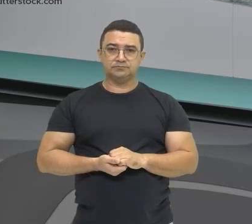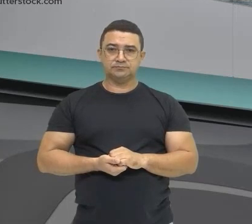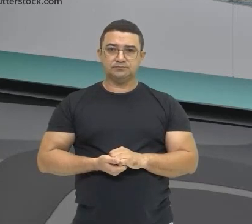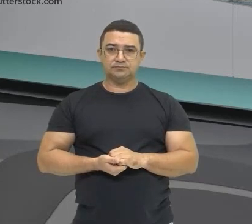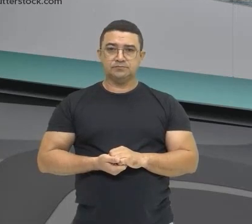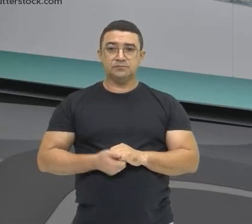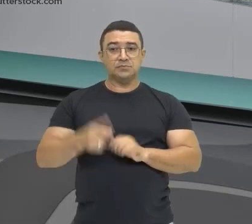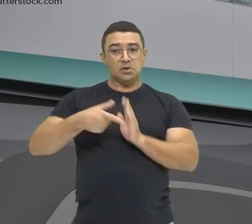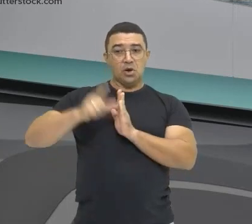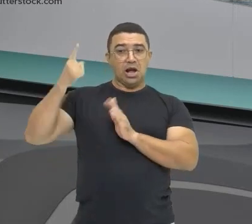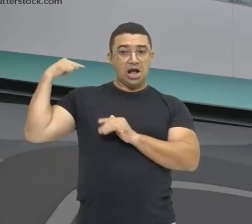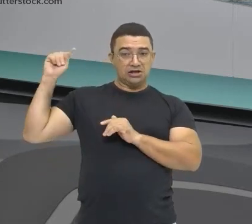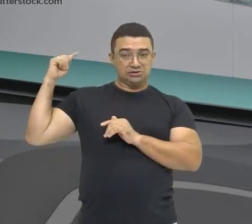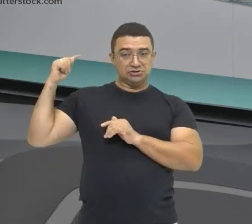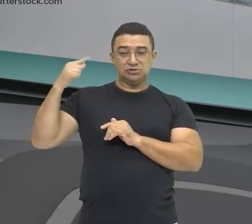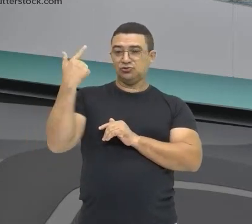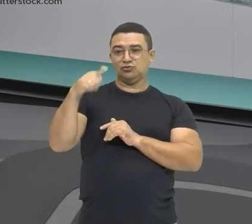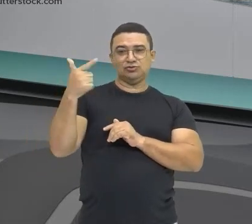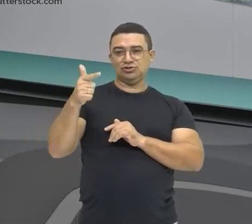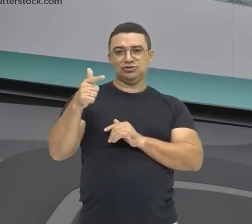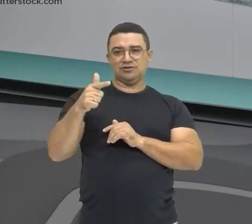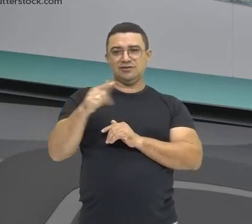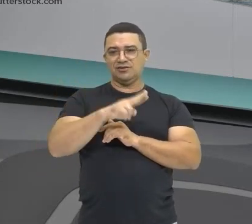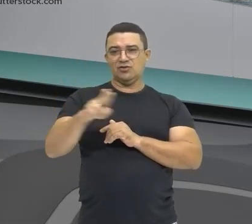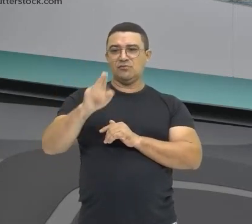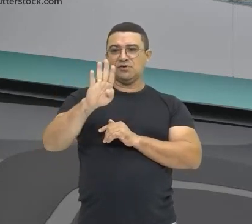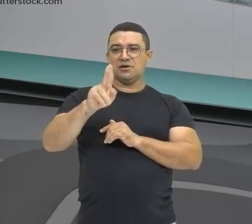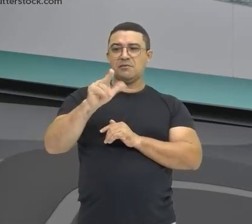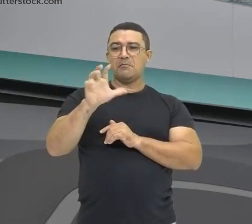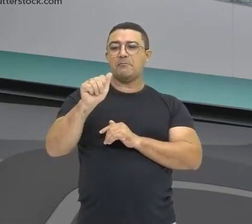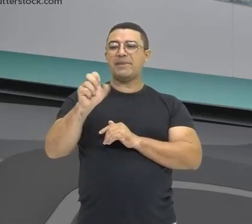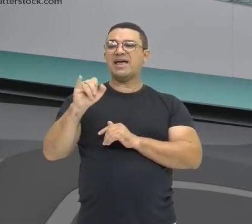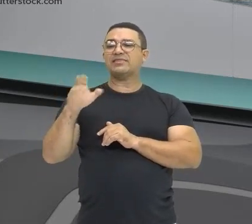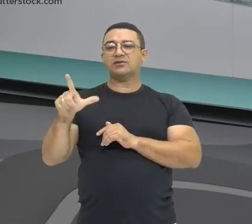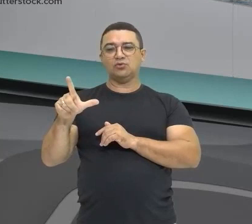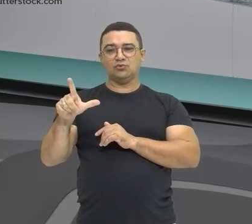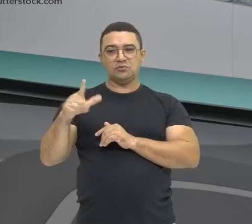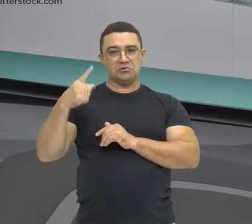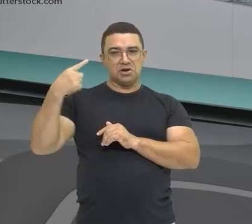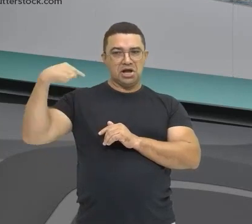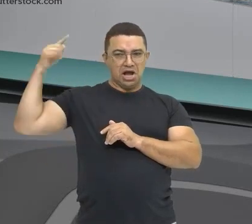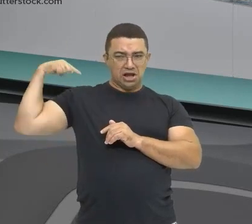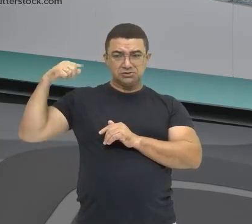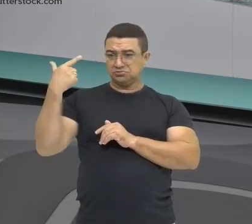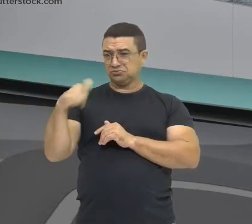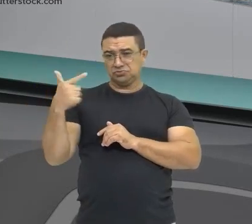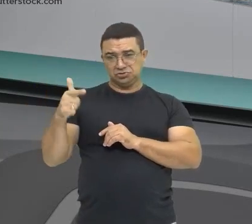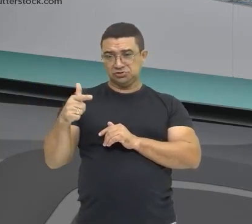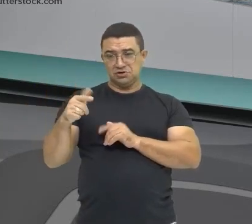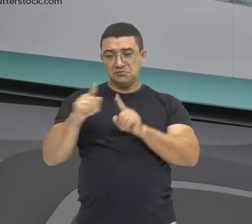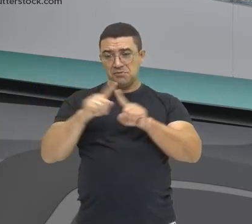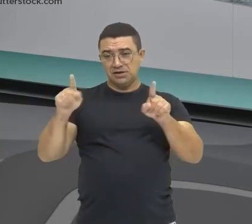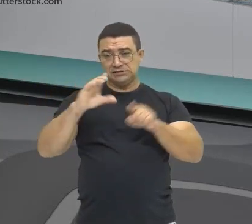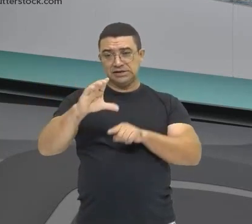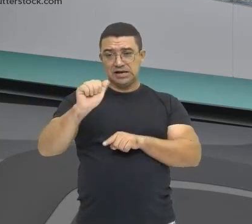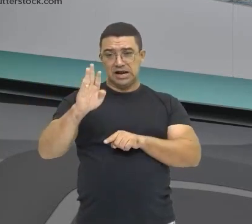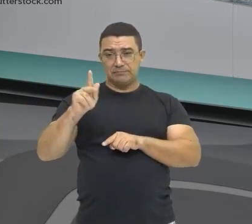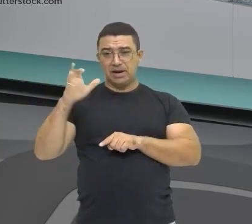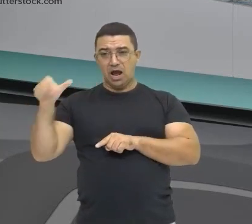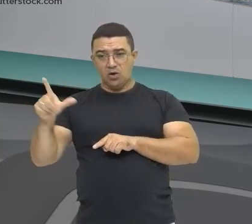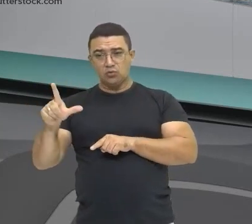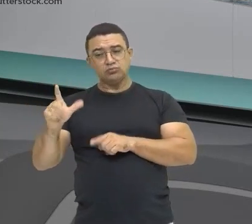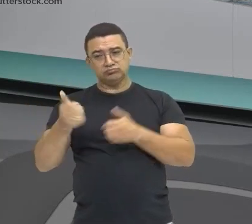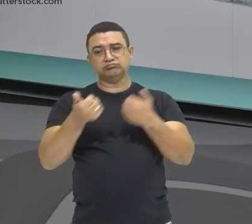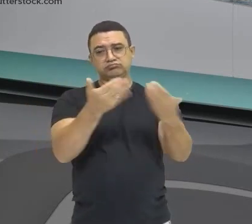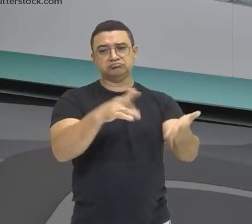esse nome, né? O capitão Pedro Álvares Cabral foi que batizou, né? Deu o primeiro nome para o nosso país. Então, a